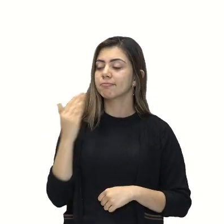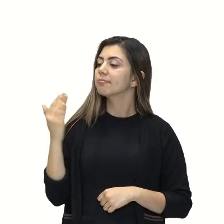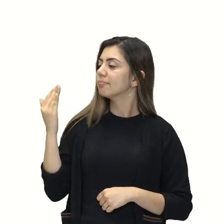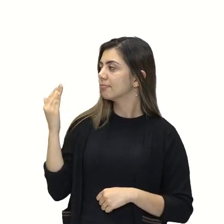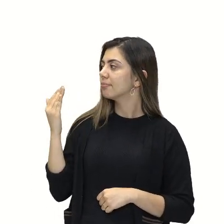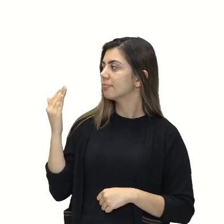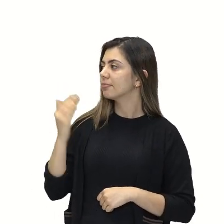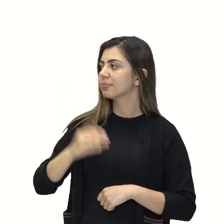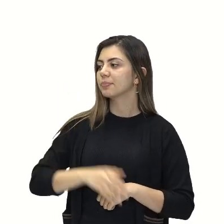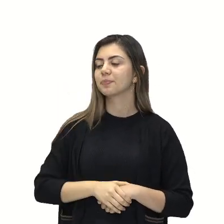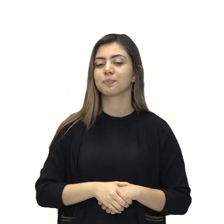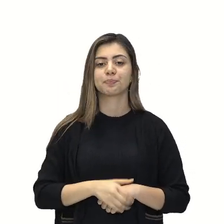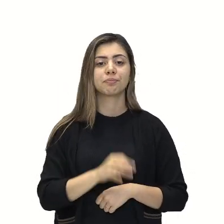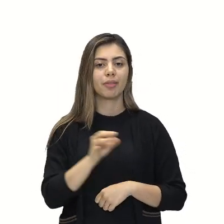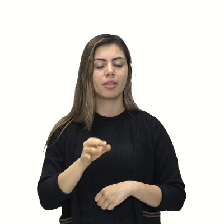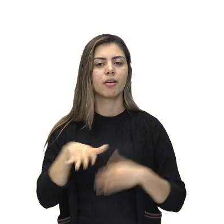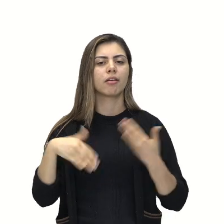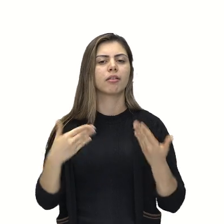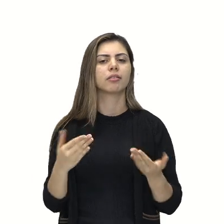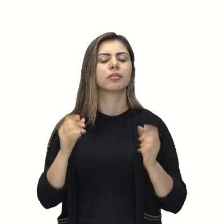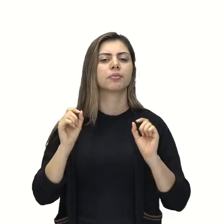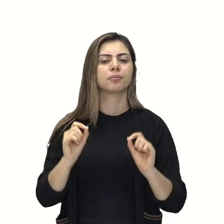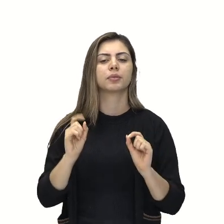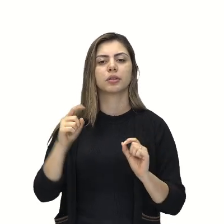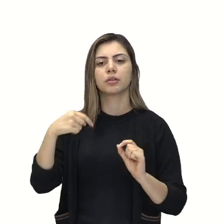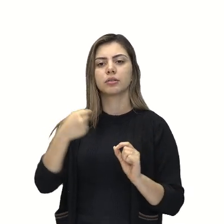sujeito, certo? E aí, para